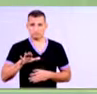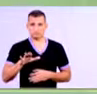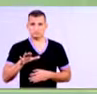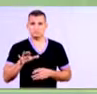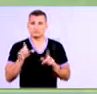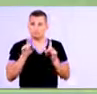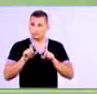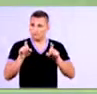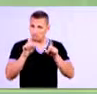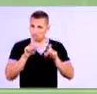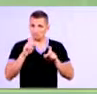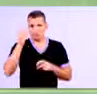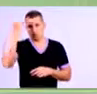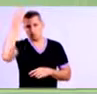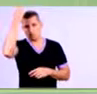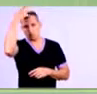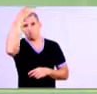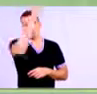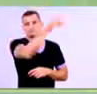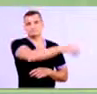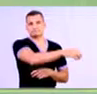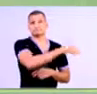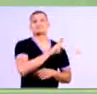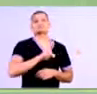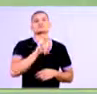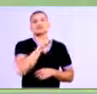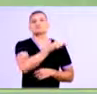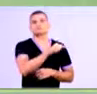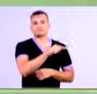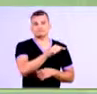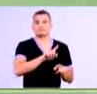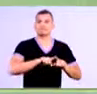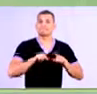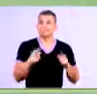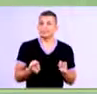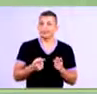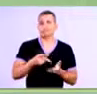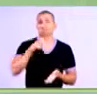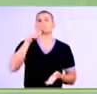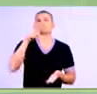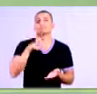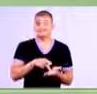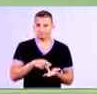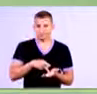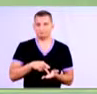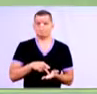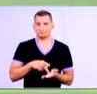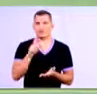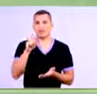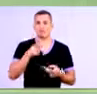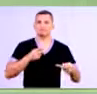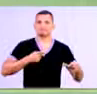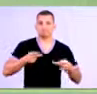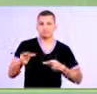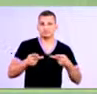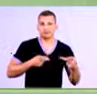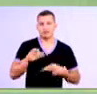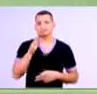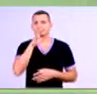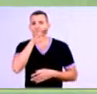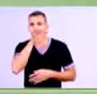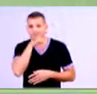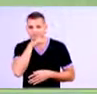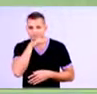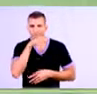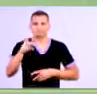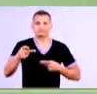a culpa por culpa do usuário, mas na verdade o problema é que são projetos mal elaborados,